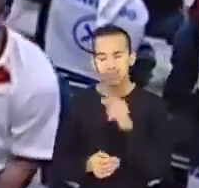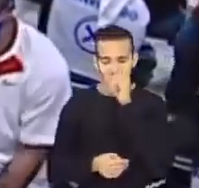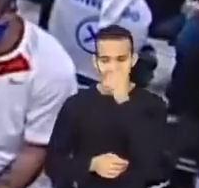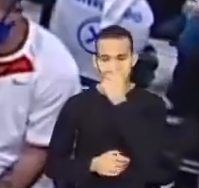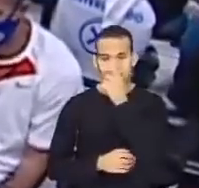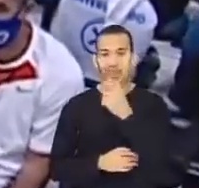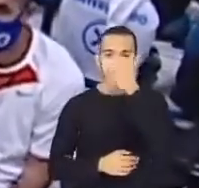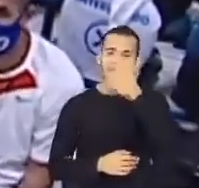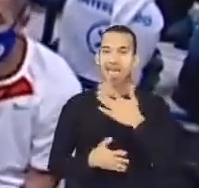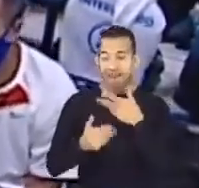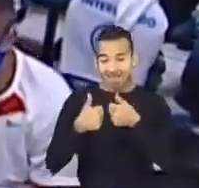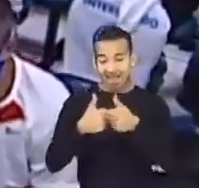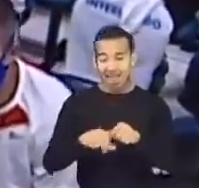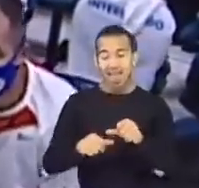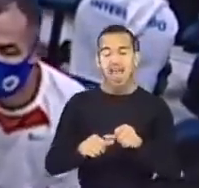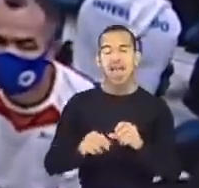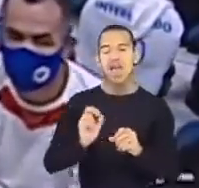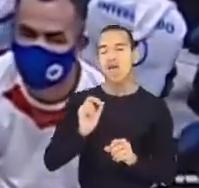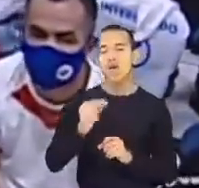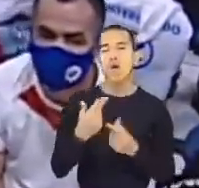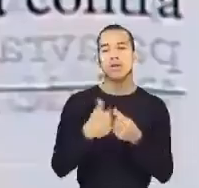ou estou como odre? Ele disse, fiquei.